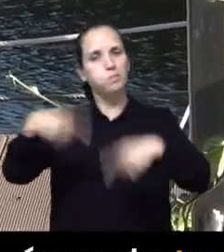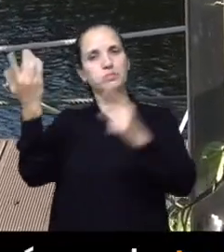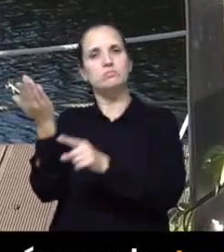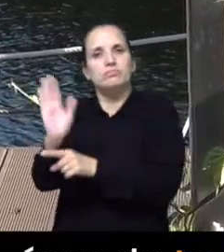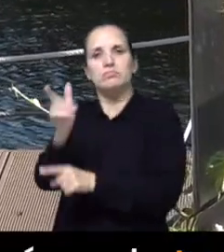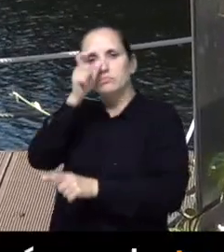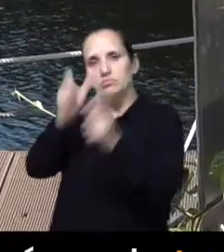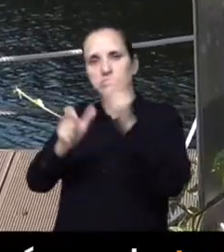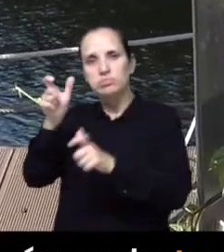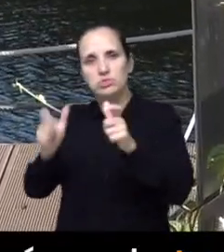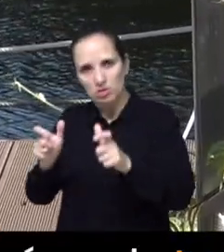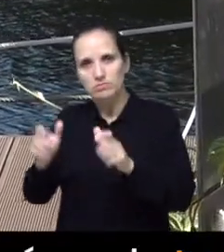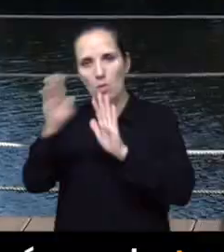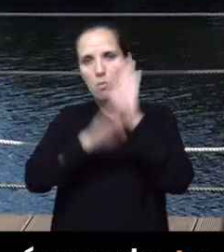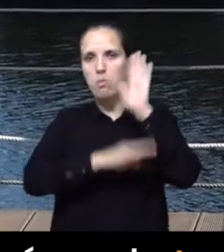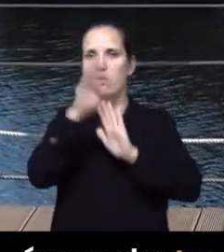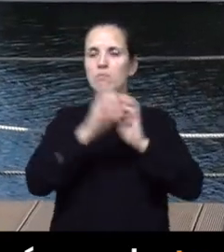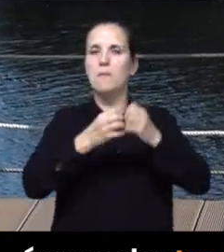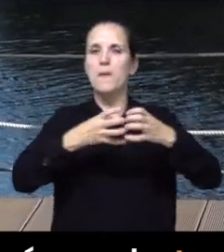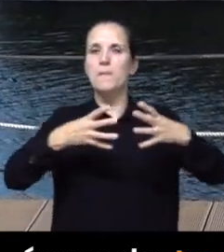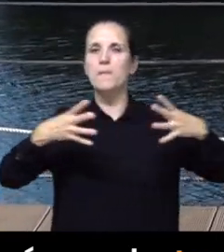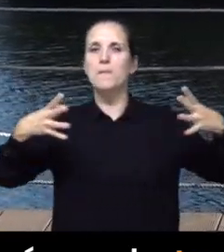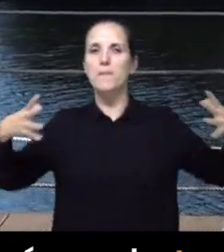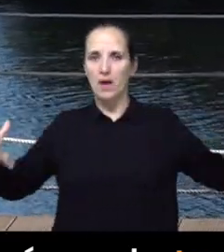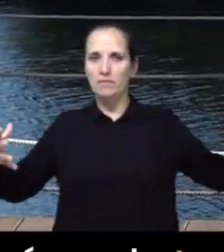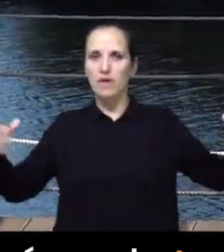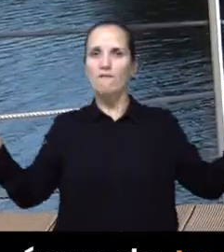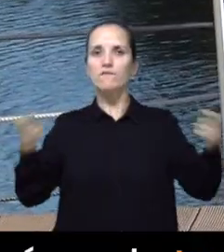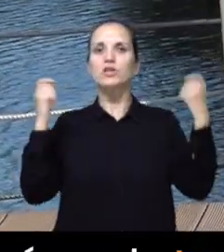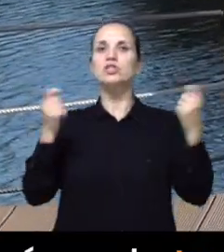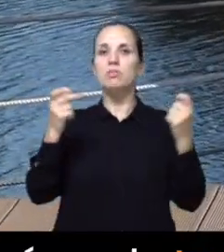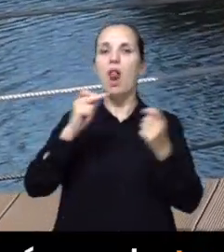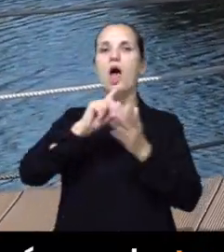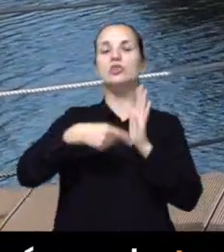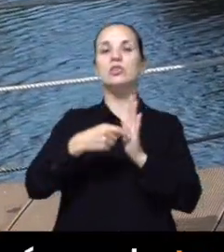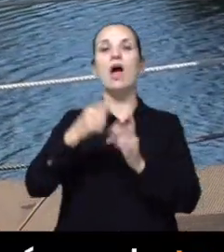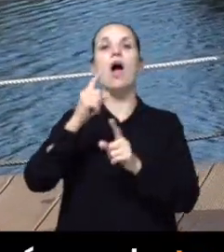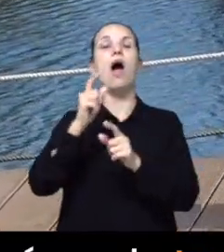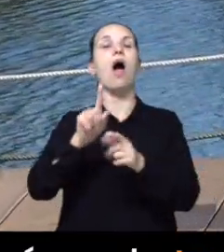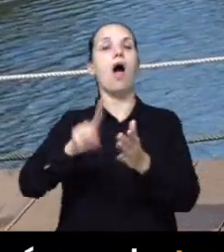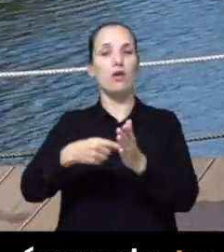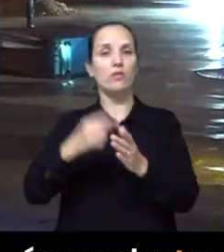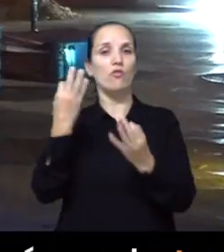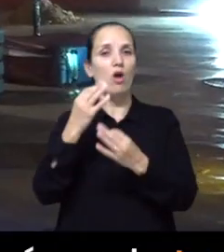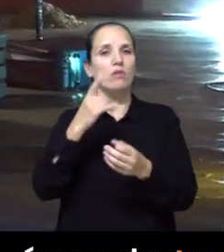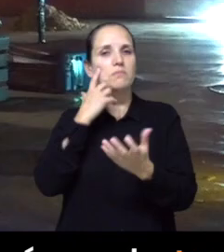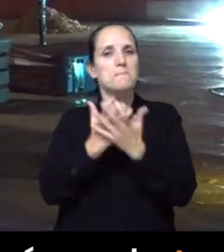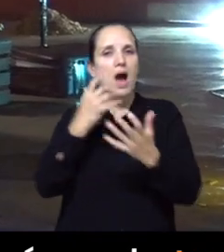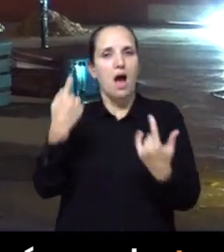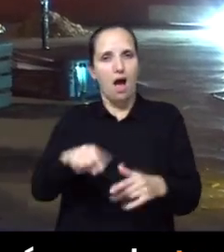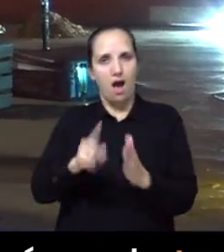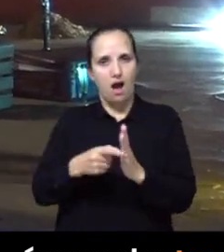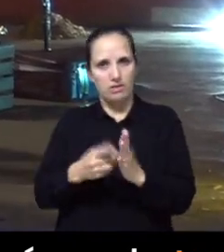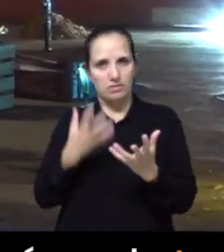ao público, contribuindo para uma programação mais alargada no âmbito do Festival Agite Águeda, já bastante enraizado na cultura da